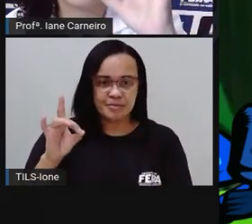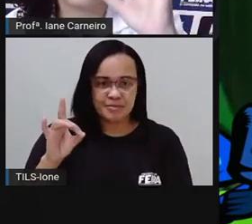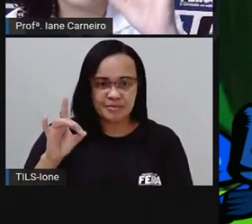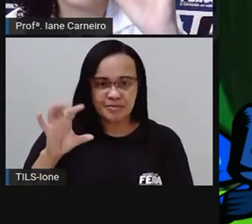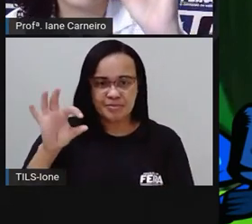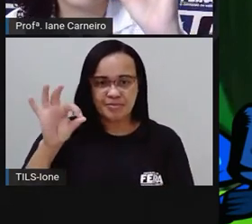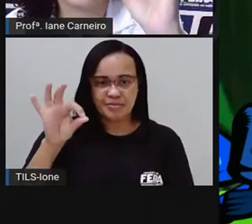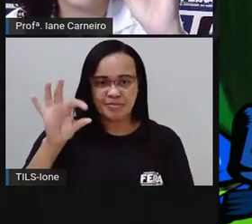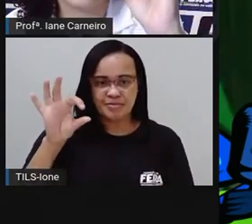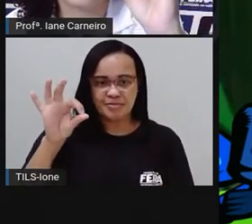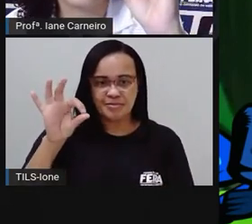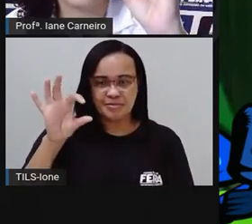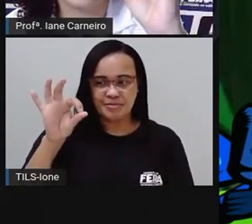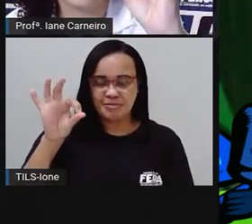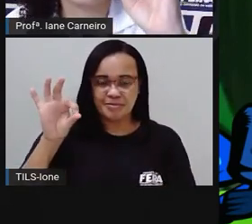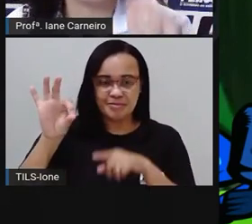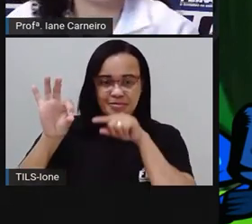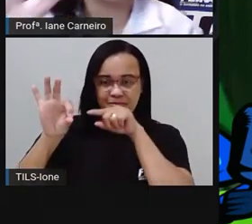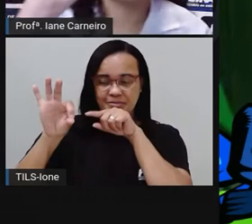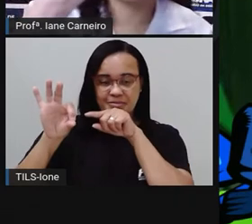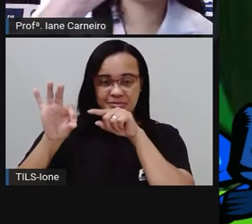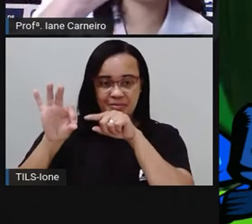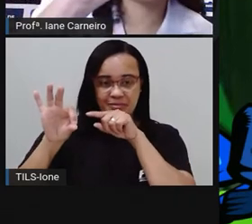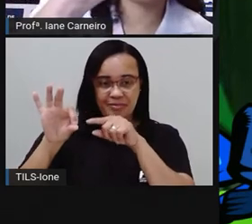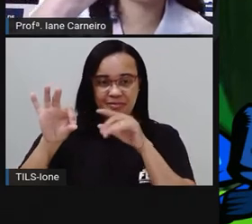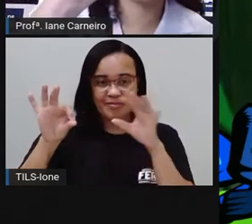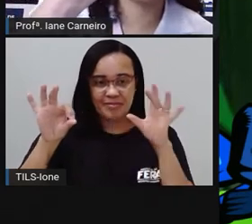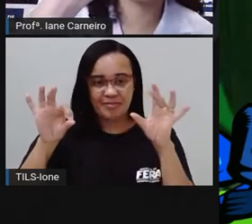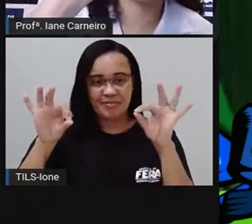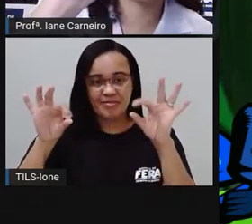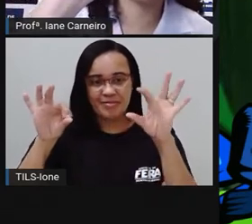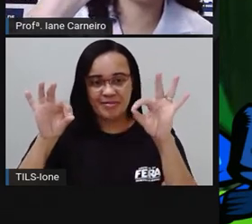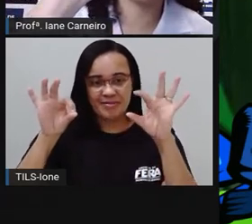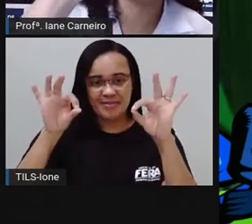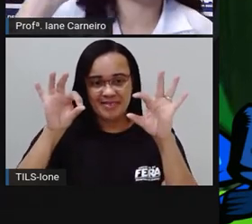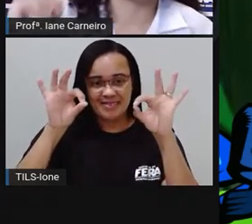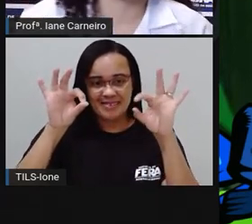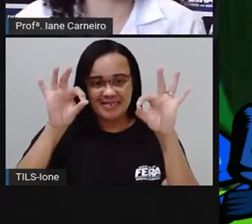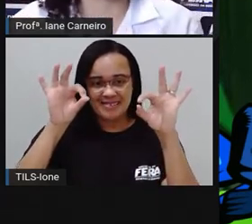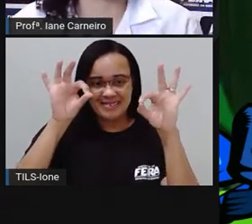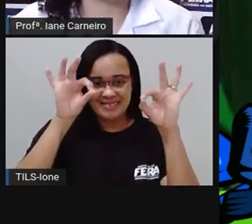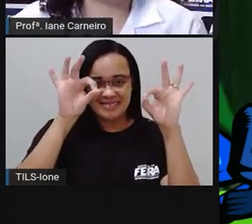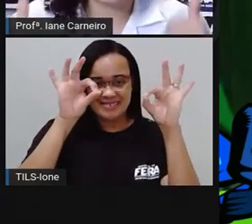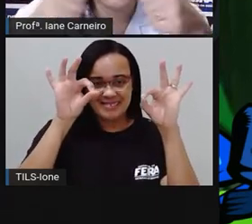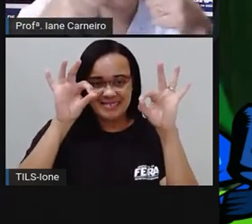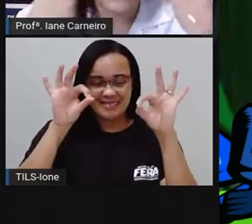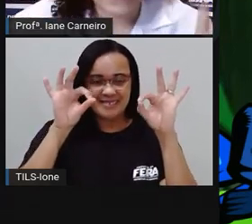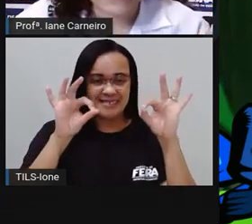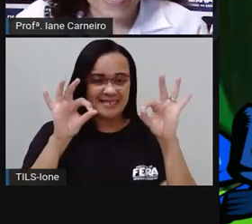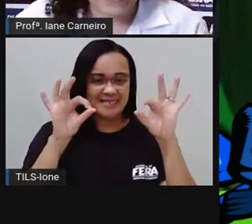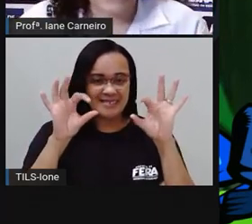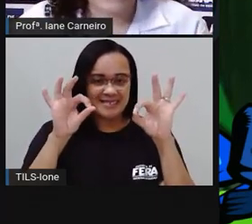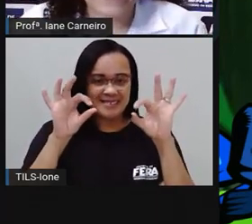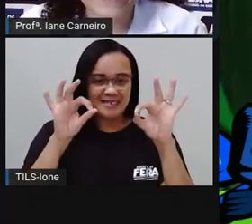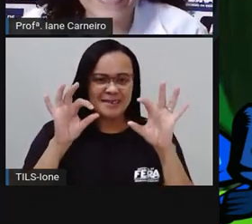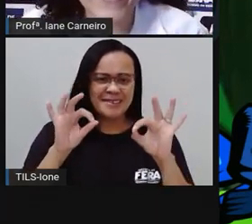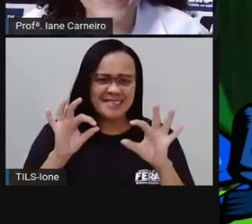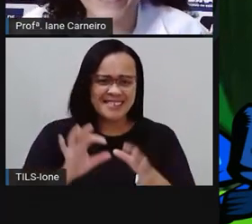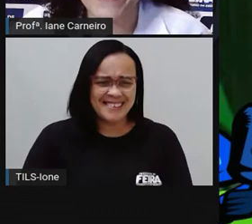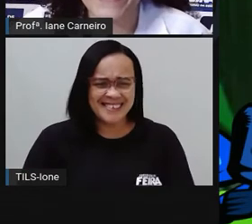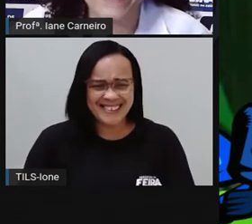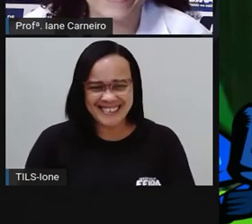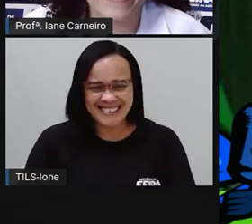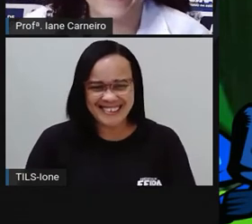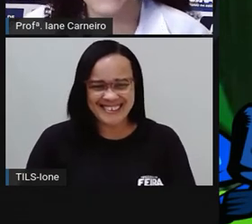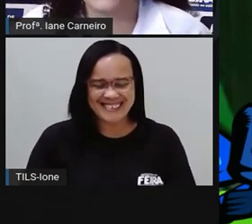câmera? Aqui, aqui, aqui, aqui. Aqui, aqui, aqui, aqui. Isso. Ione tá atrás, tá craque nesse,